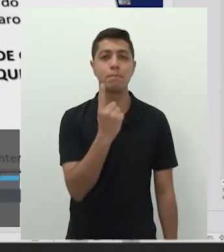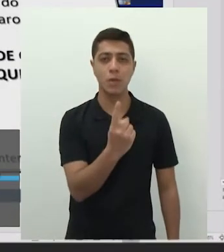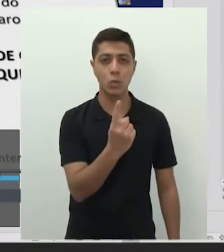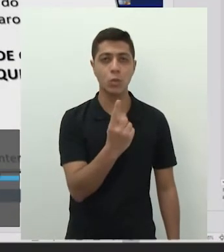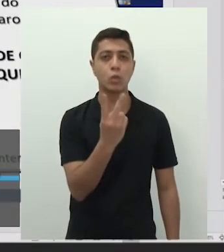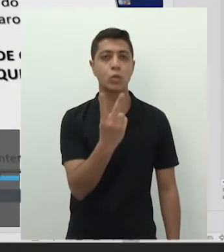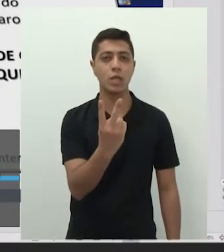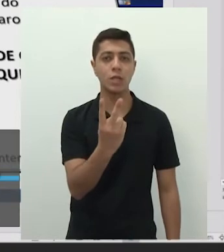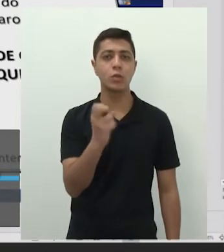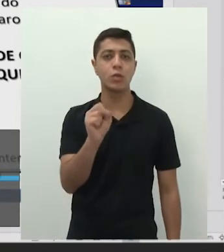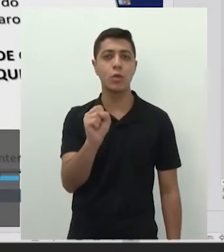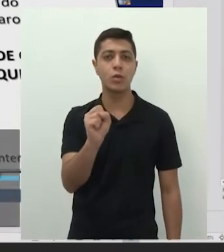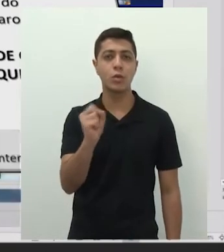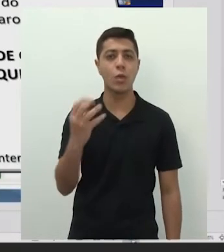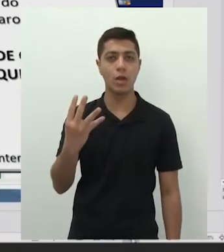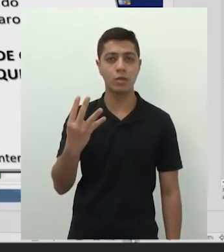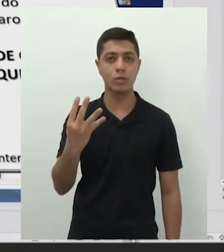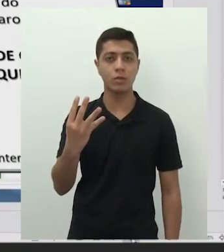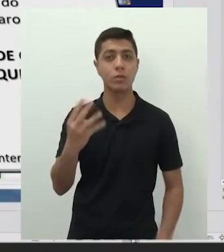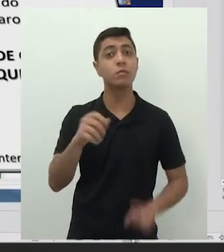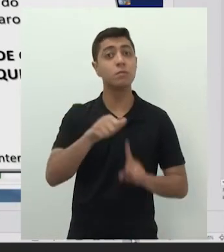1284, junho de